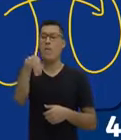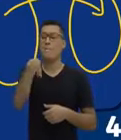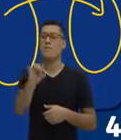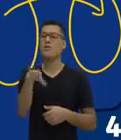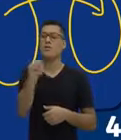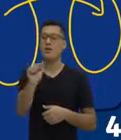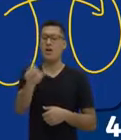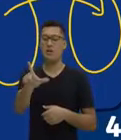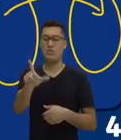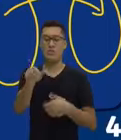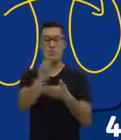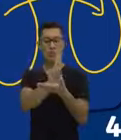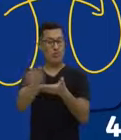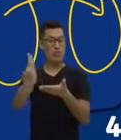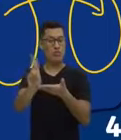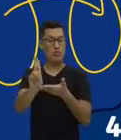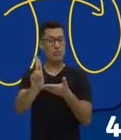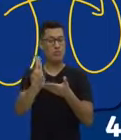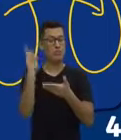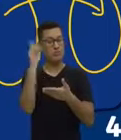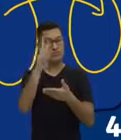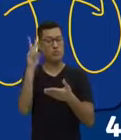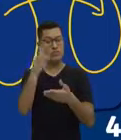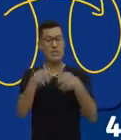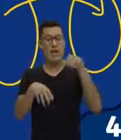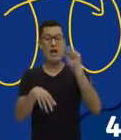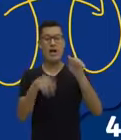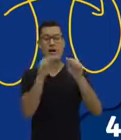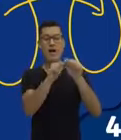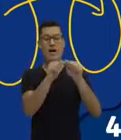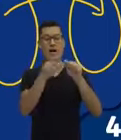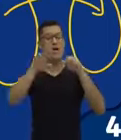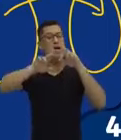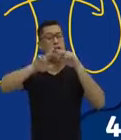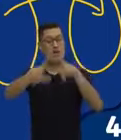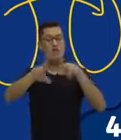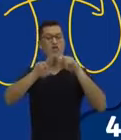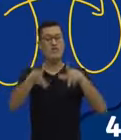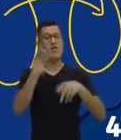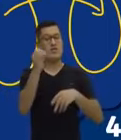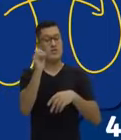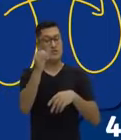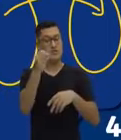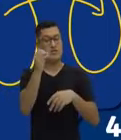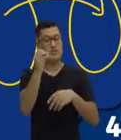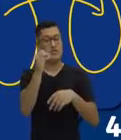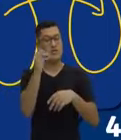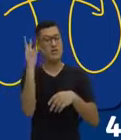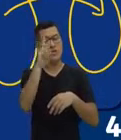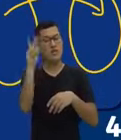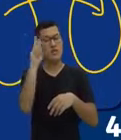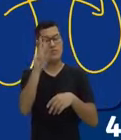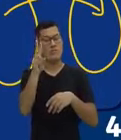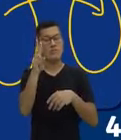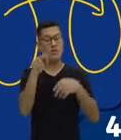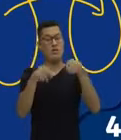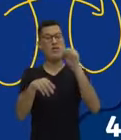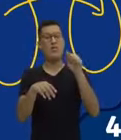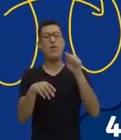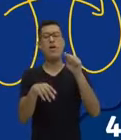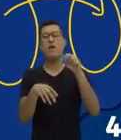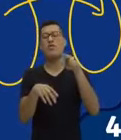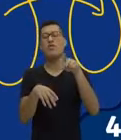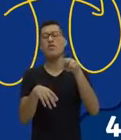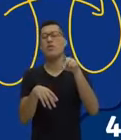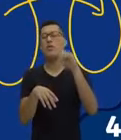E na definição fala o seguinte também, que o a ele tem que ser diferente de zero. Então imagina, se o a for zero? Se o a for zero,